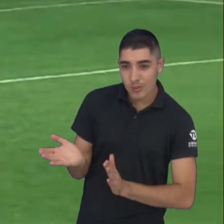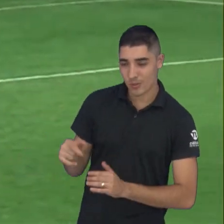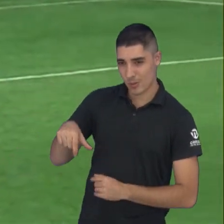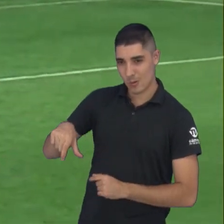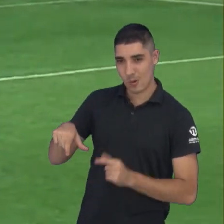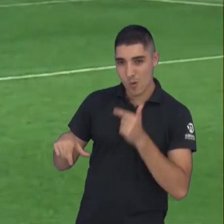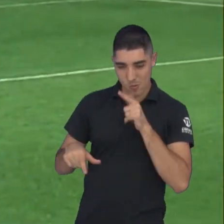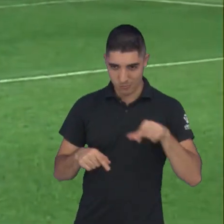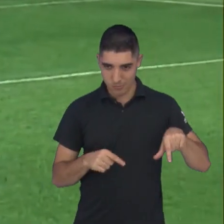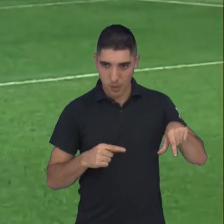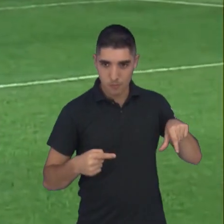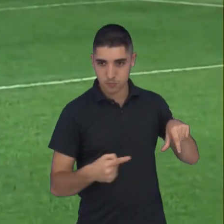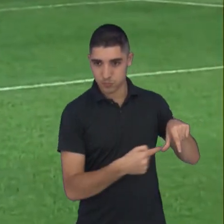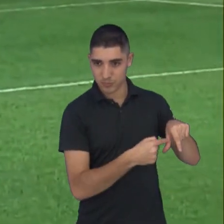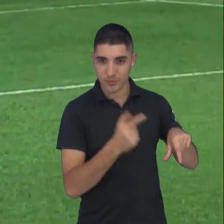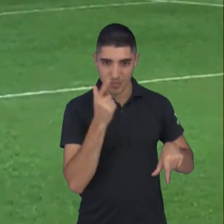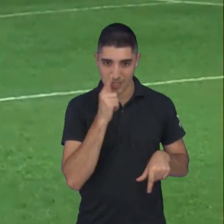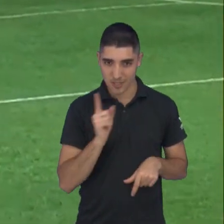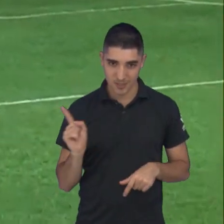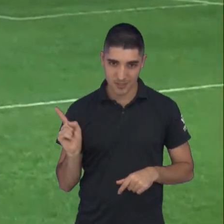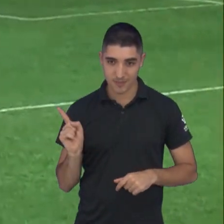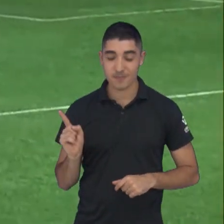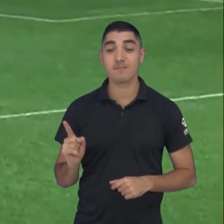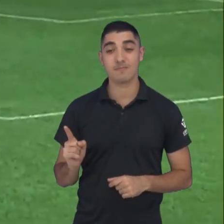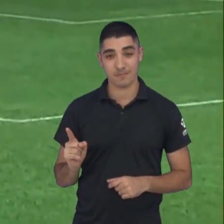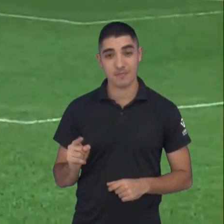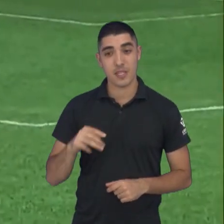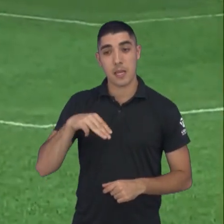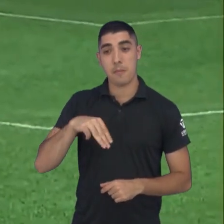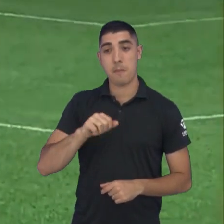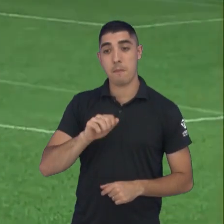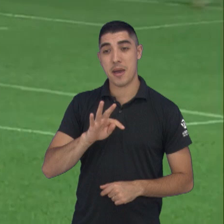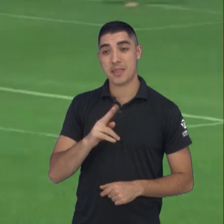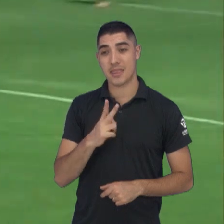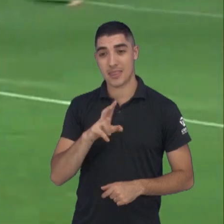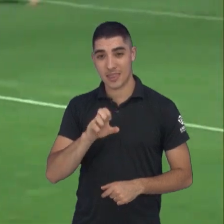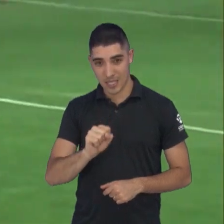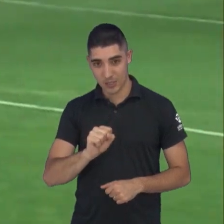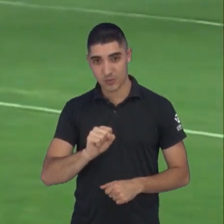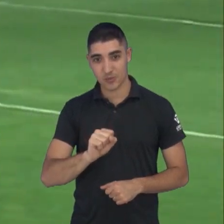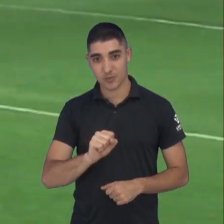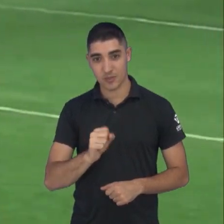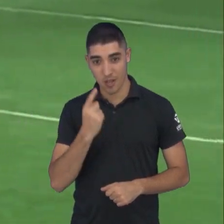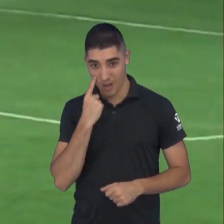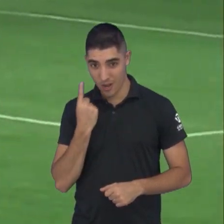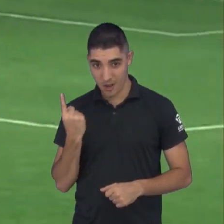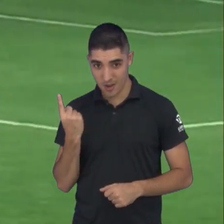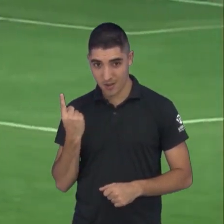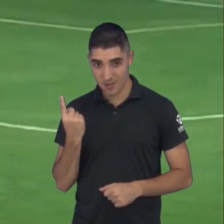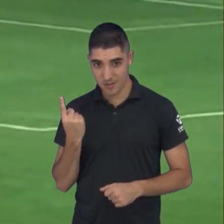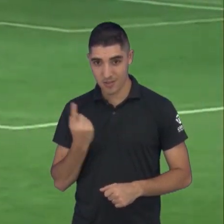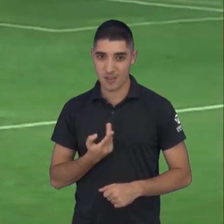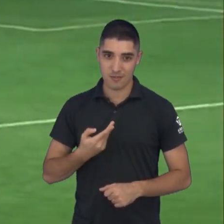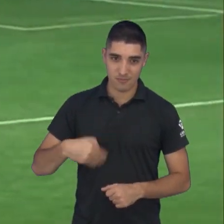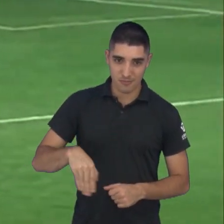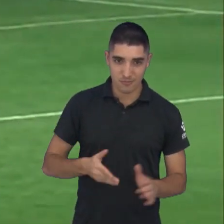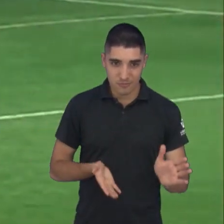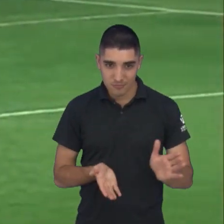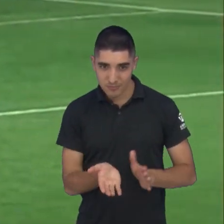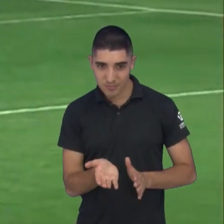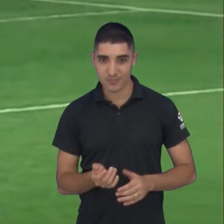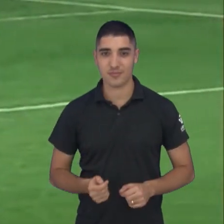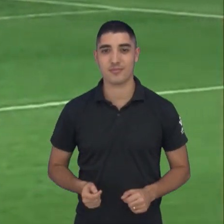na transmissão, então deu para ver ali, ó. O Matheus Ney colocou lá dentro. Aí, ó, você vai ver mais uma vez ainda, o Matheus Ney limpou o